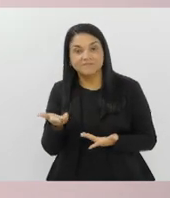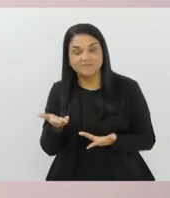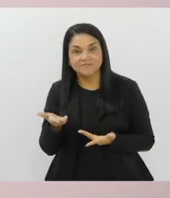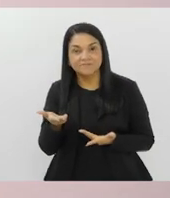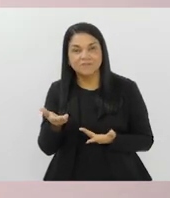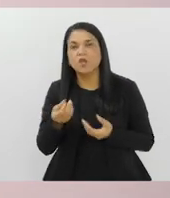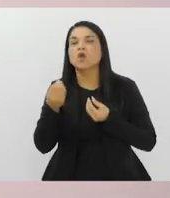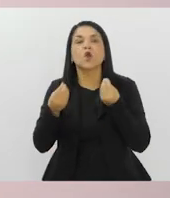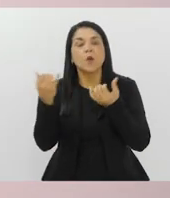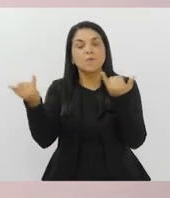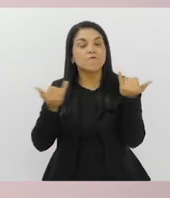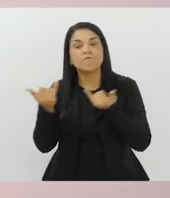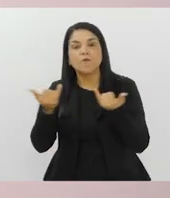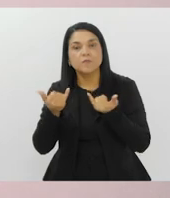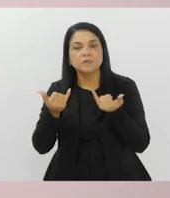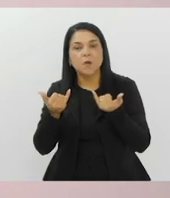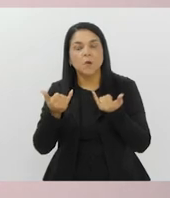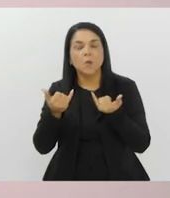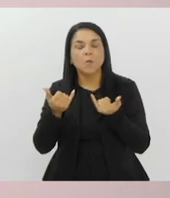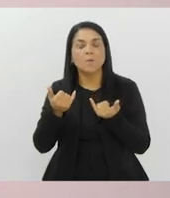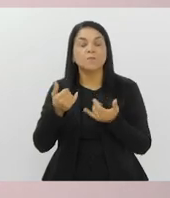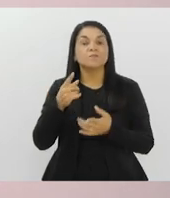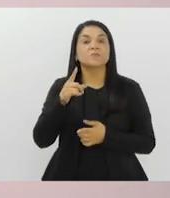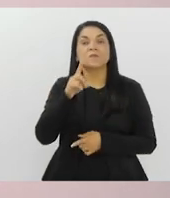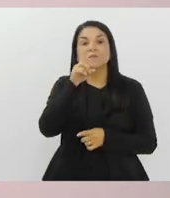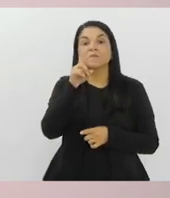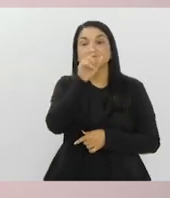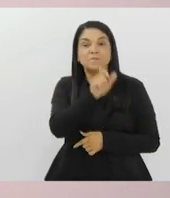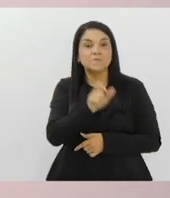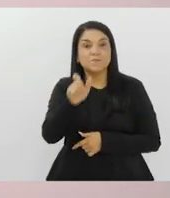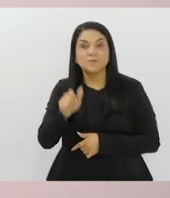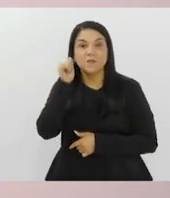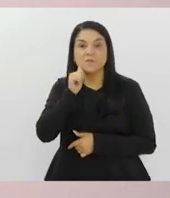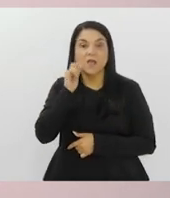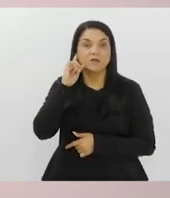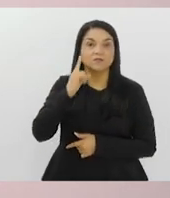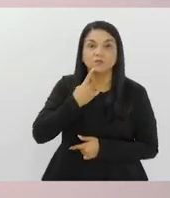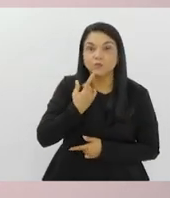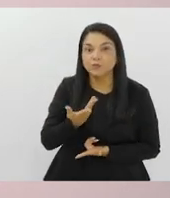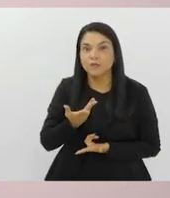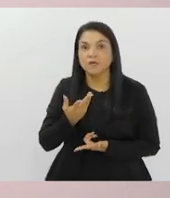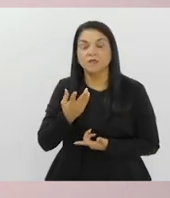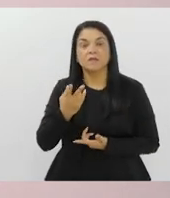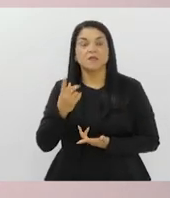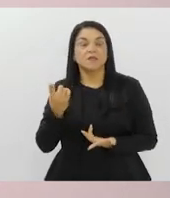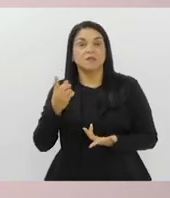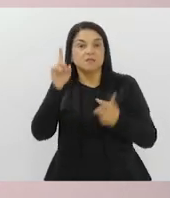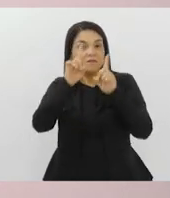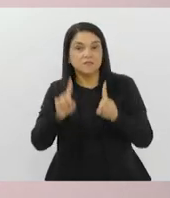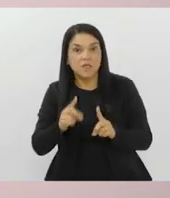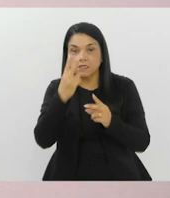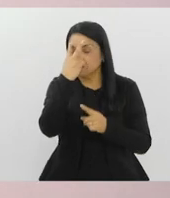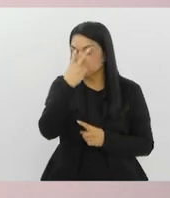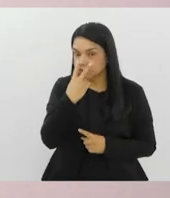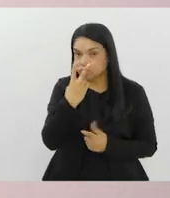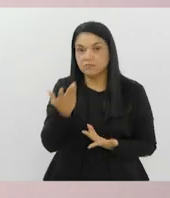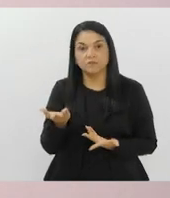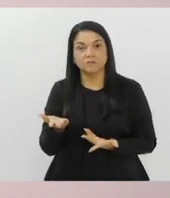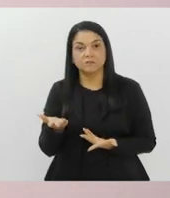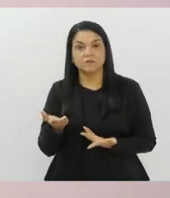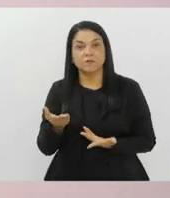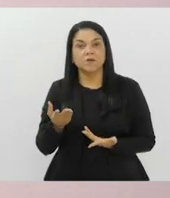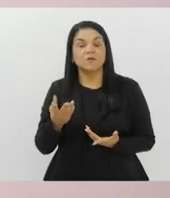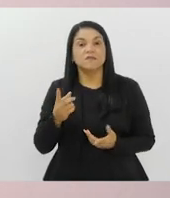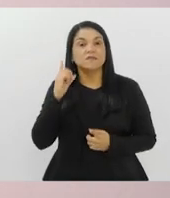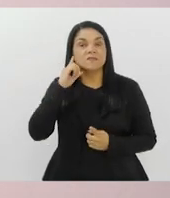para as mulheres com deficiência auditiva, deficiência visual? com deficiência física, que muitas das vezes